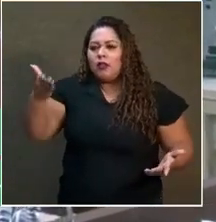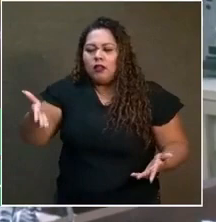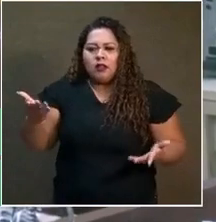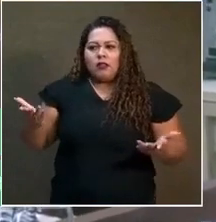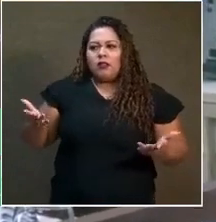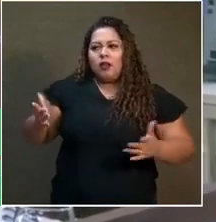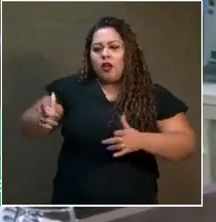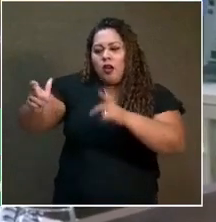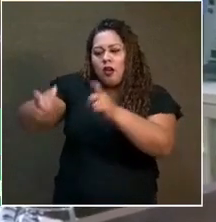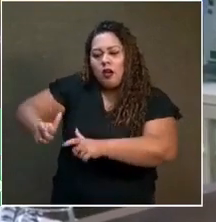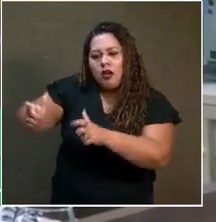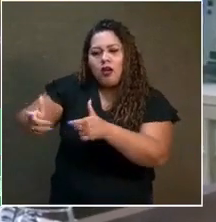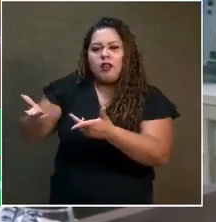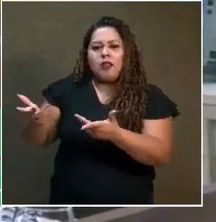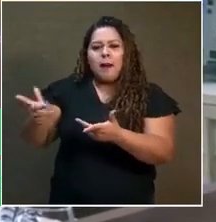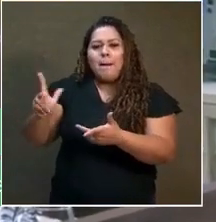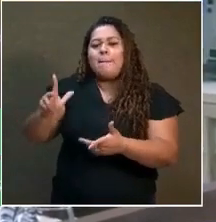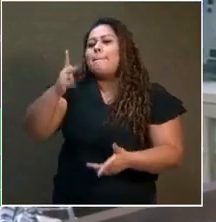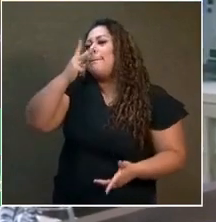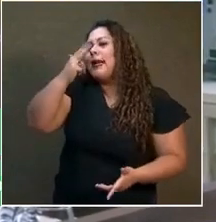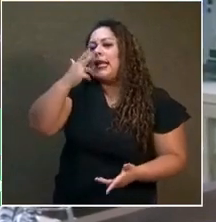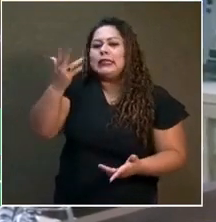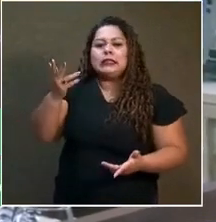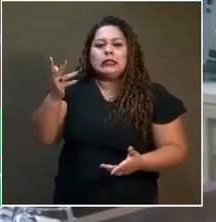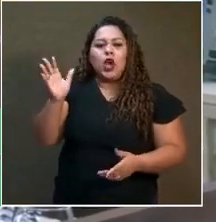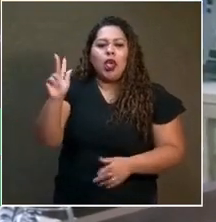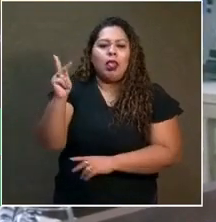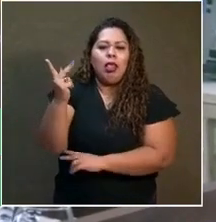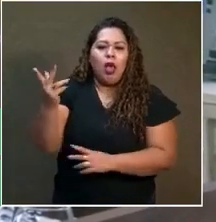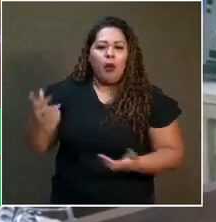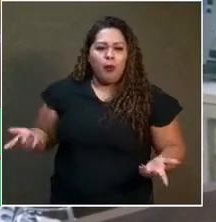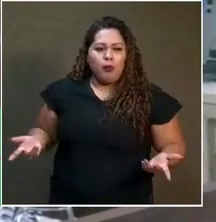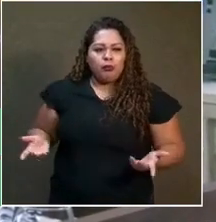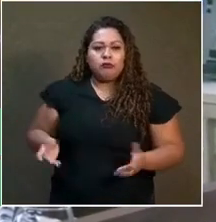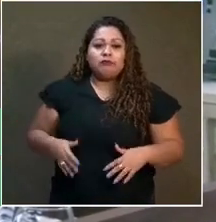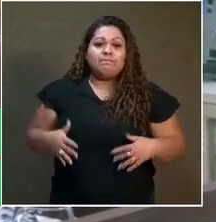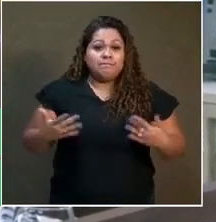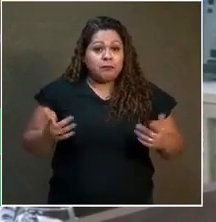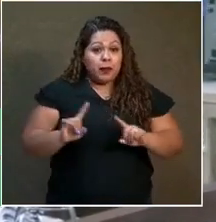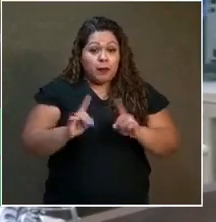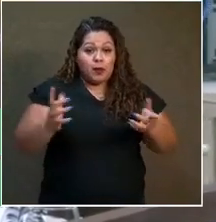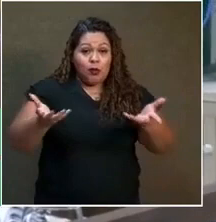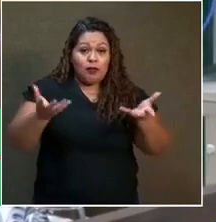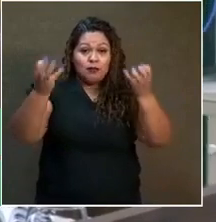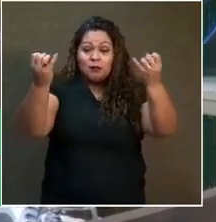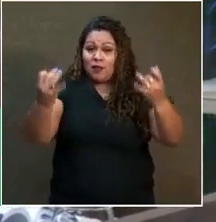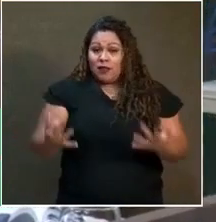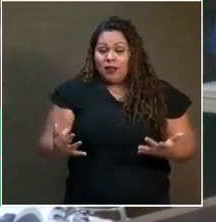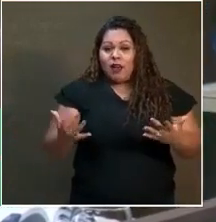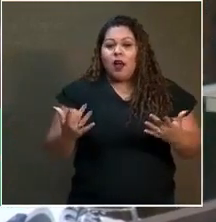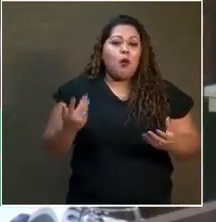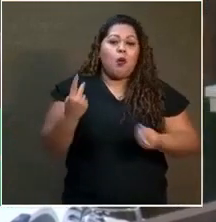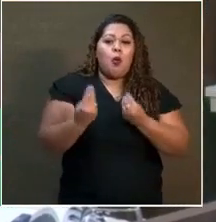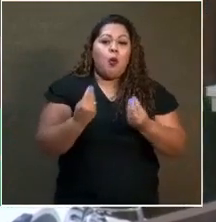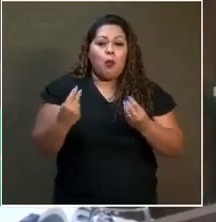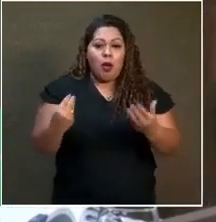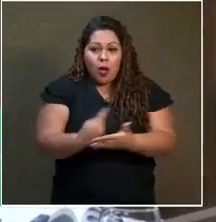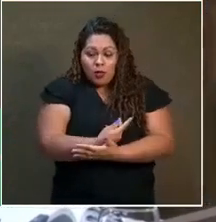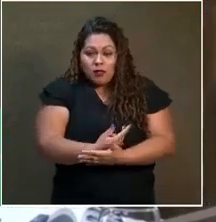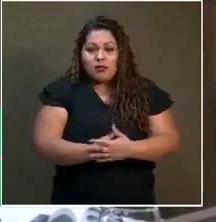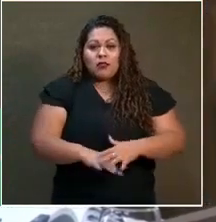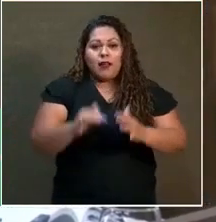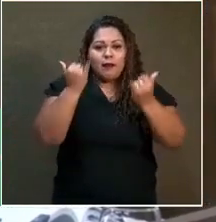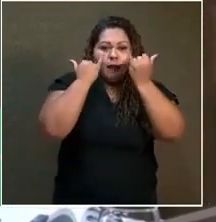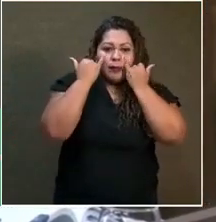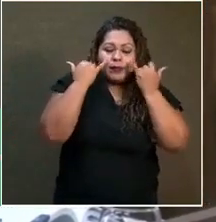presídio lá para militar é um hotel. E eu quero explicar a dinâmica dos fatos